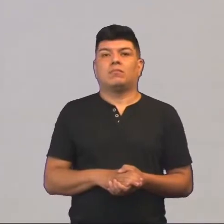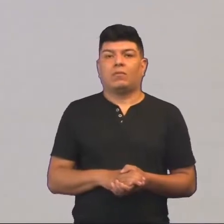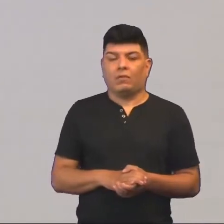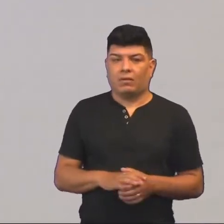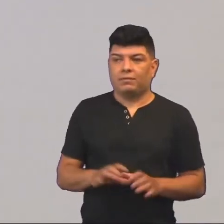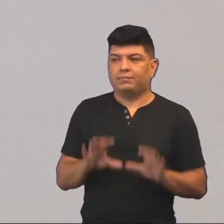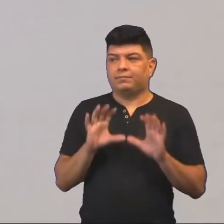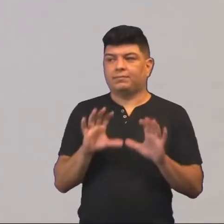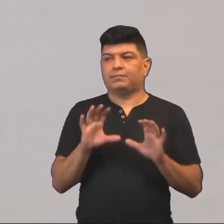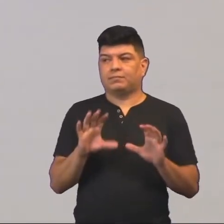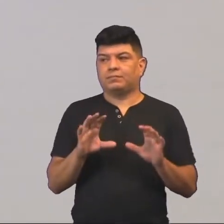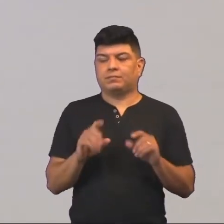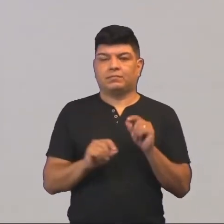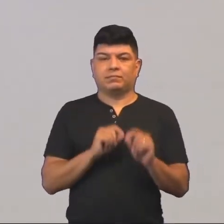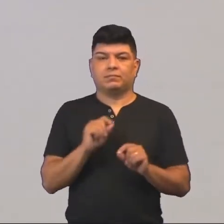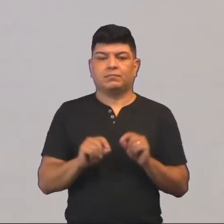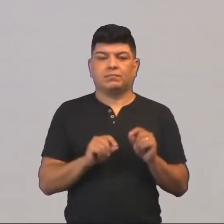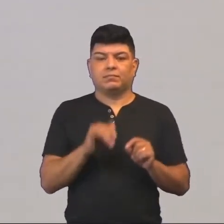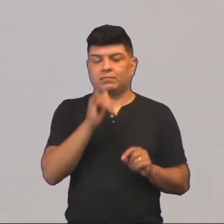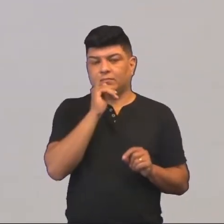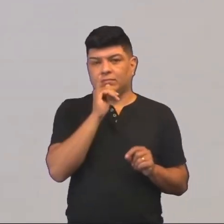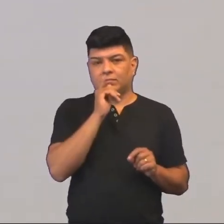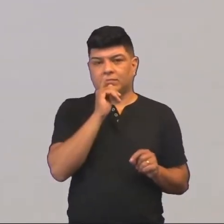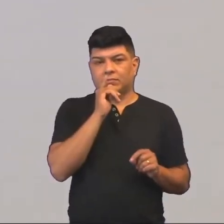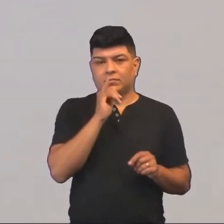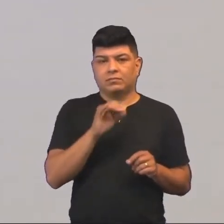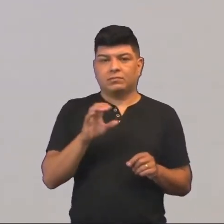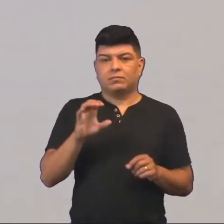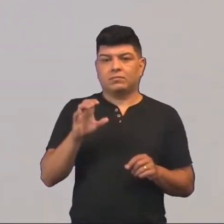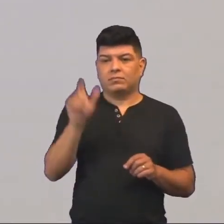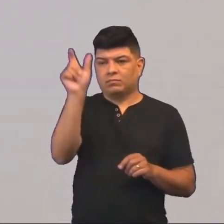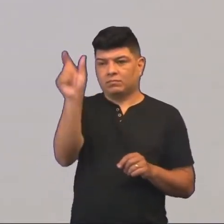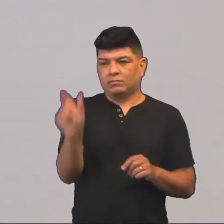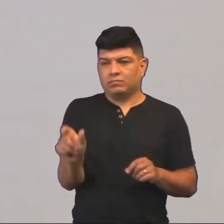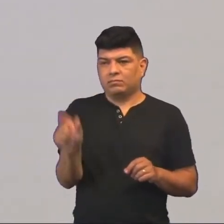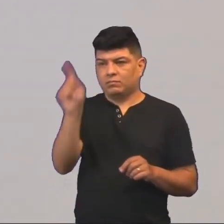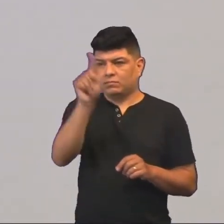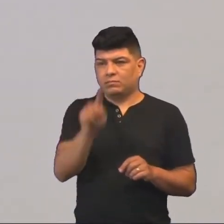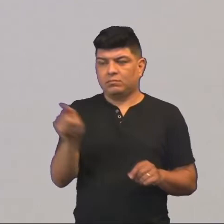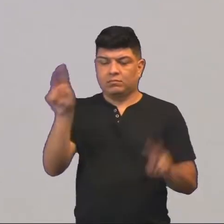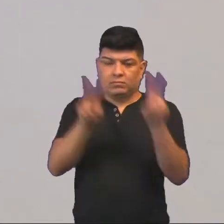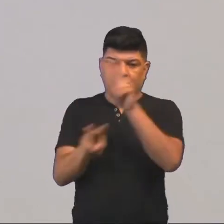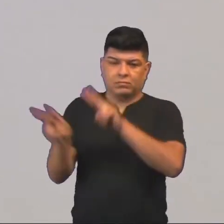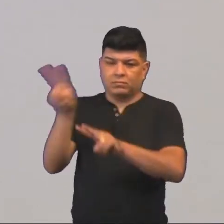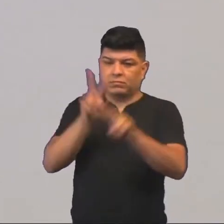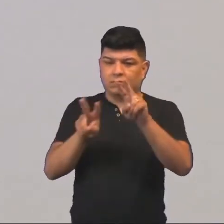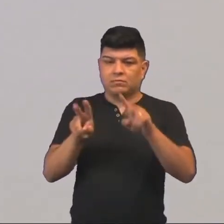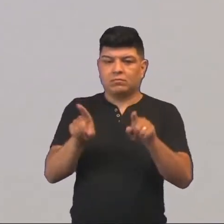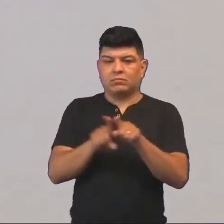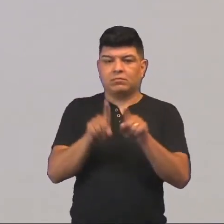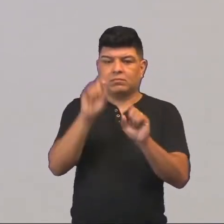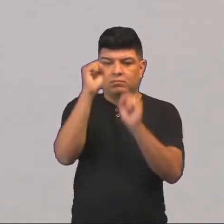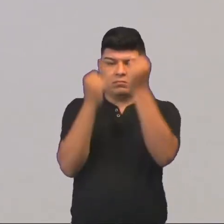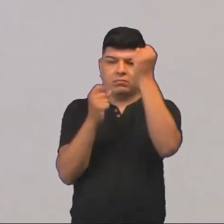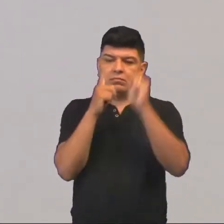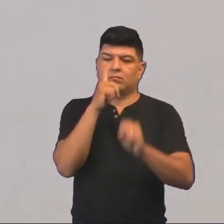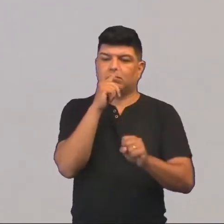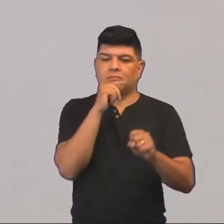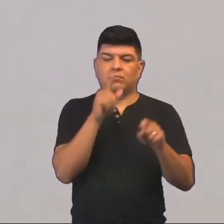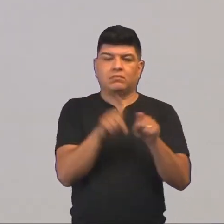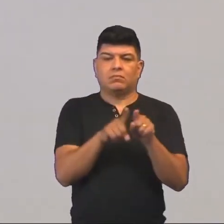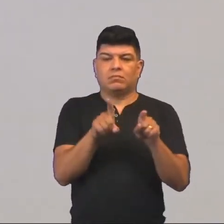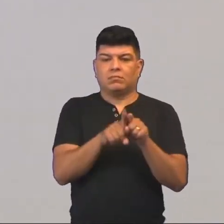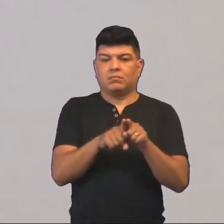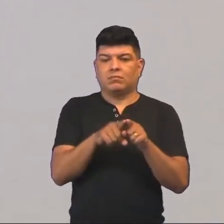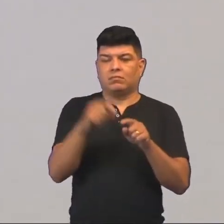nesse caso nós estamos falando aí, por exemplo, da energia eólica, da energia produzida a partir das hidrelétricas e